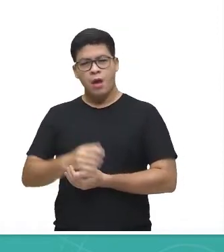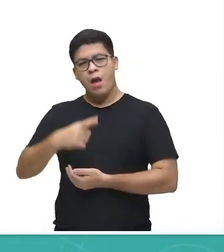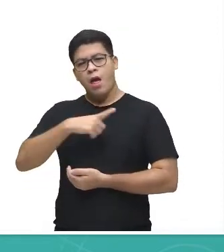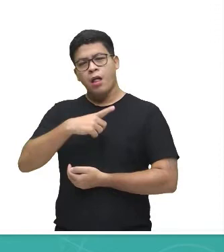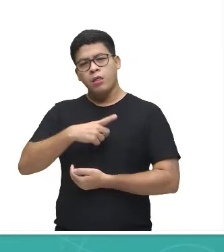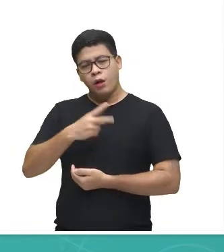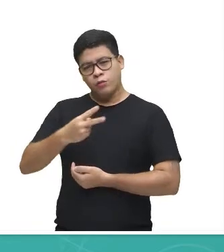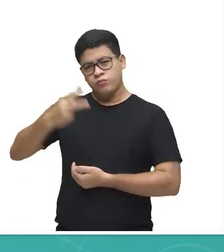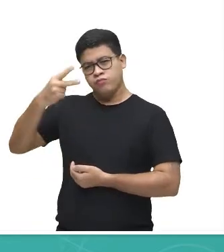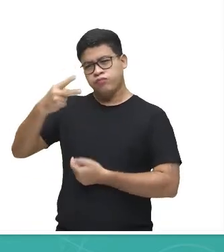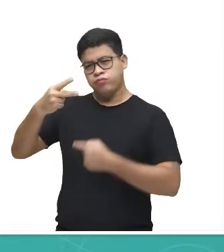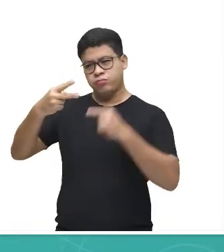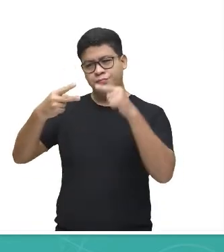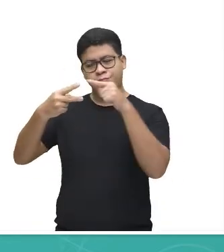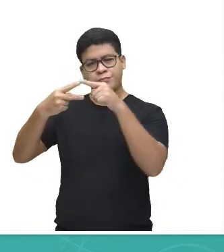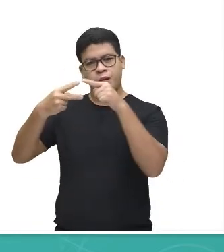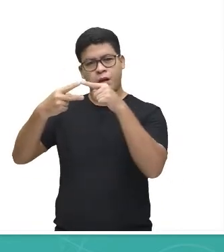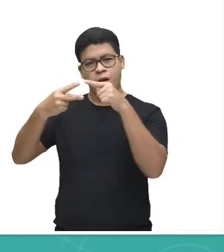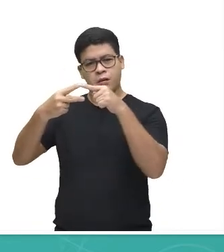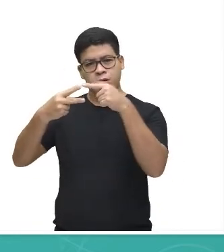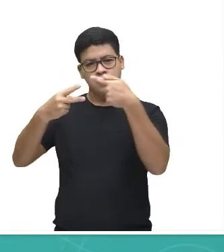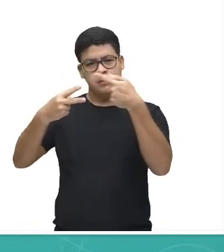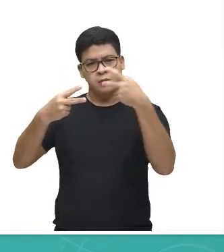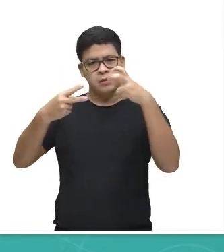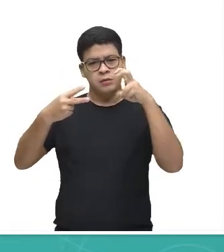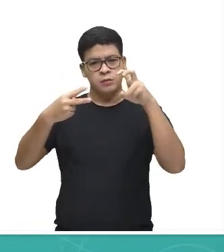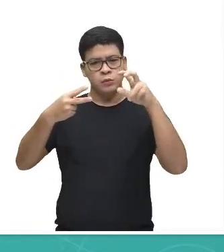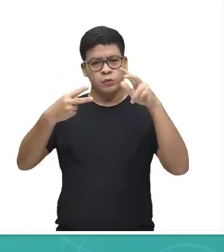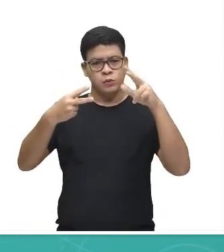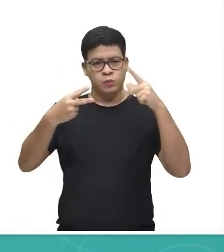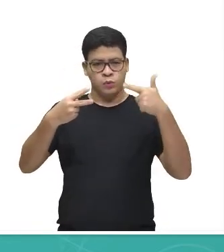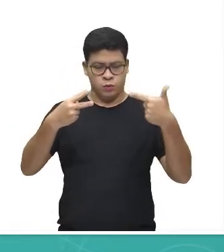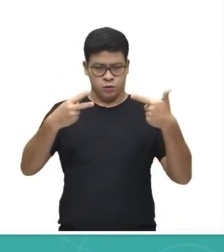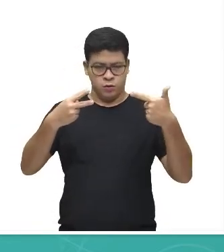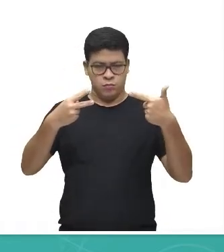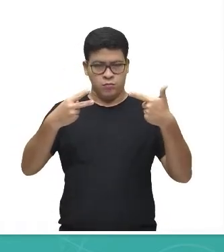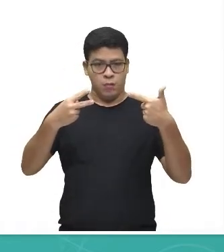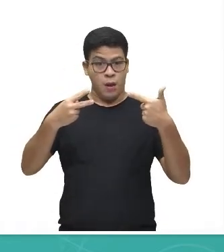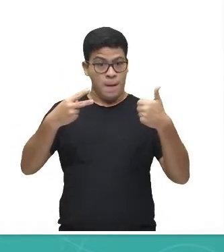preciso juntar esses dois números. Então essa aqui vai ser a minha primeira parcela.